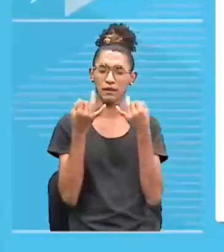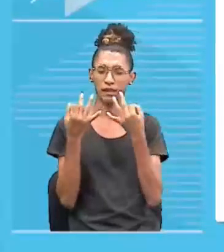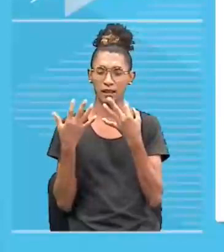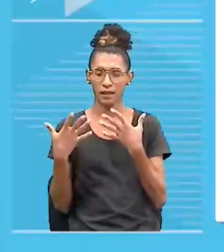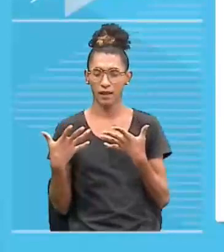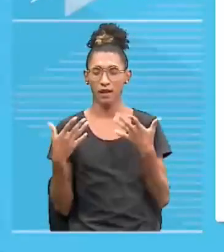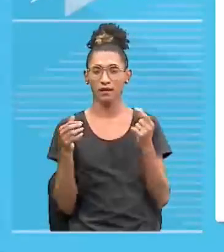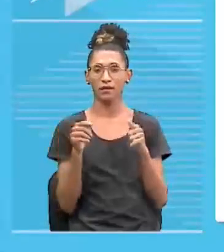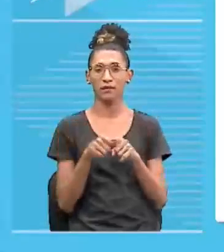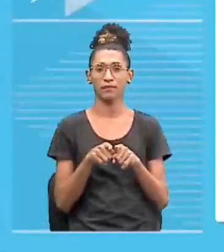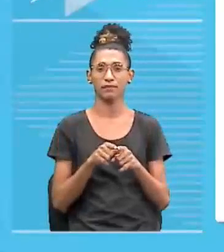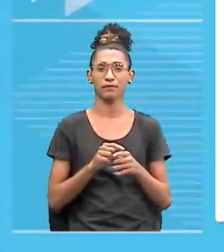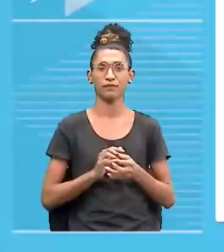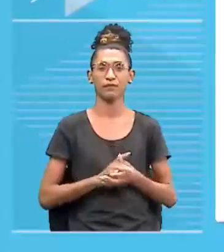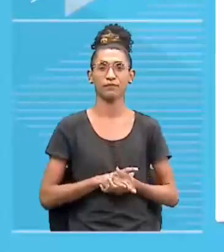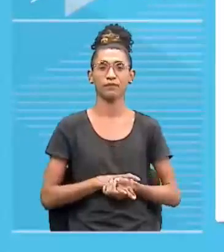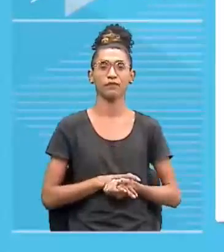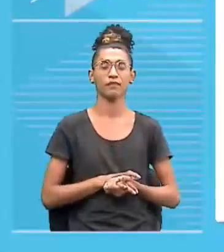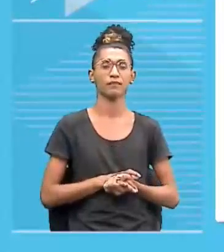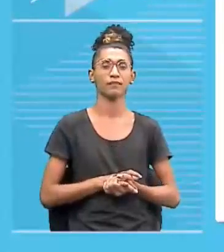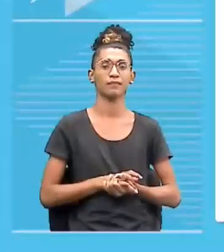Deixando de ser simplesmente